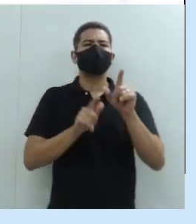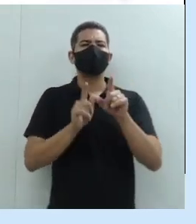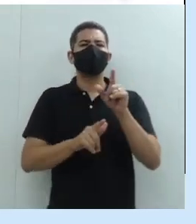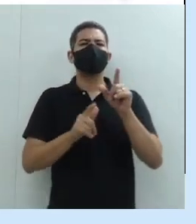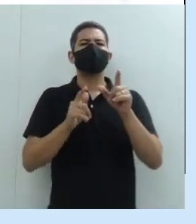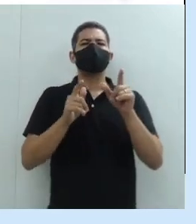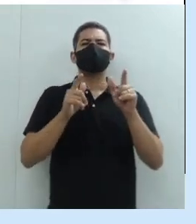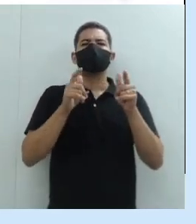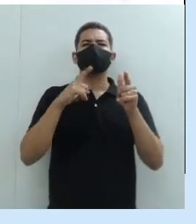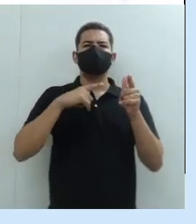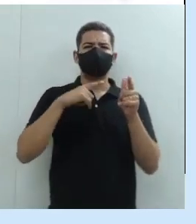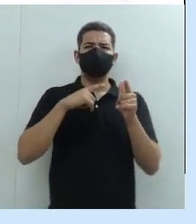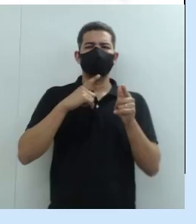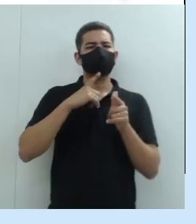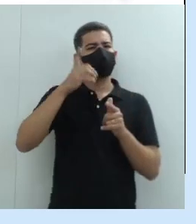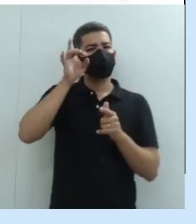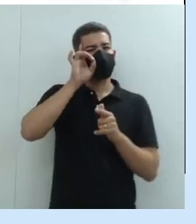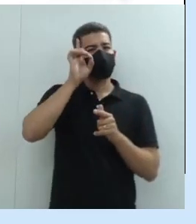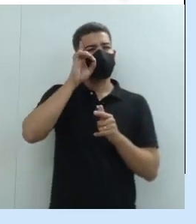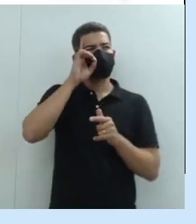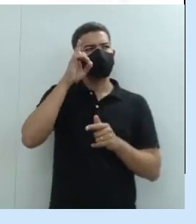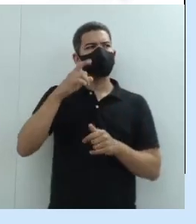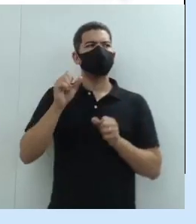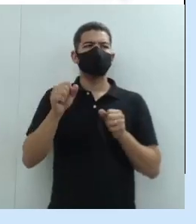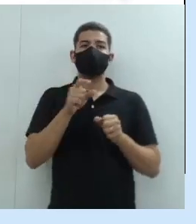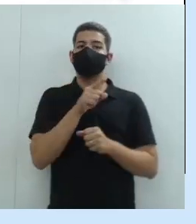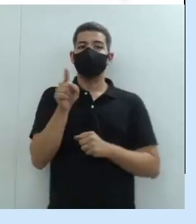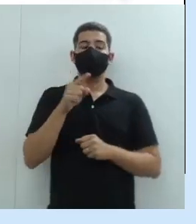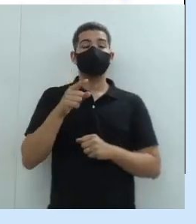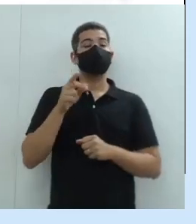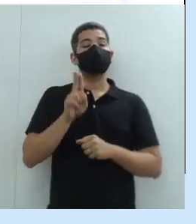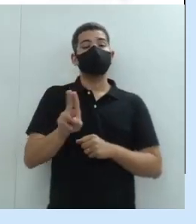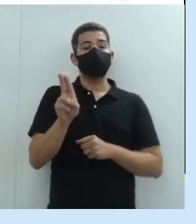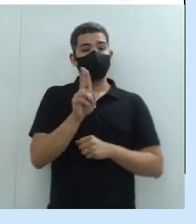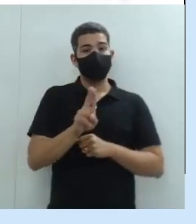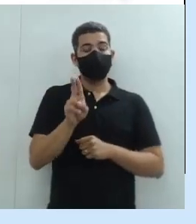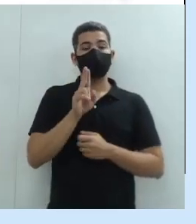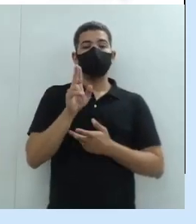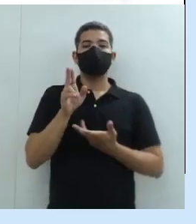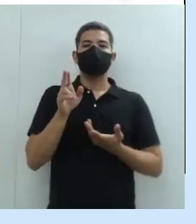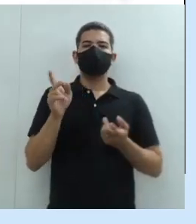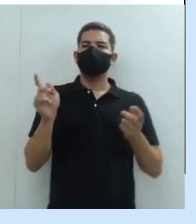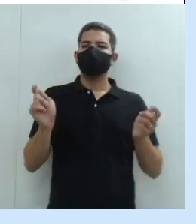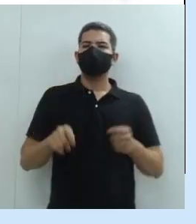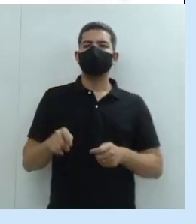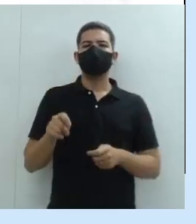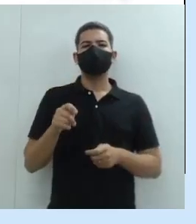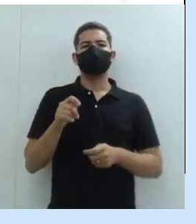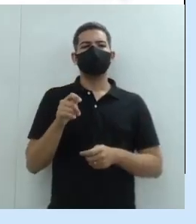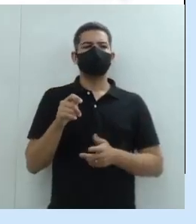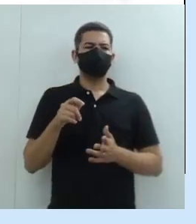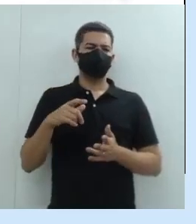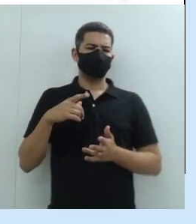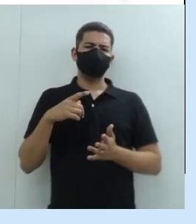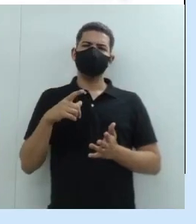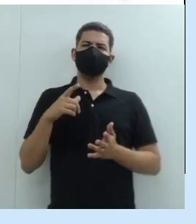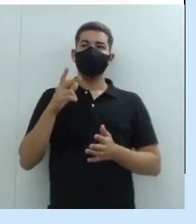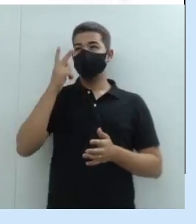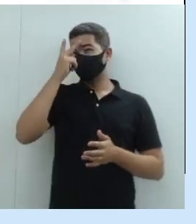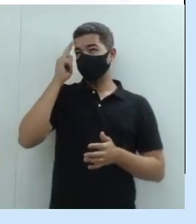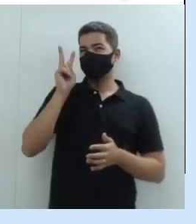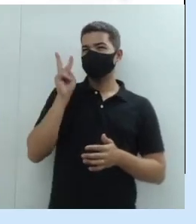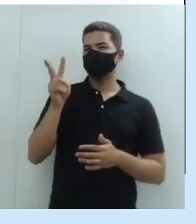dia, e aquela expressão, dependendo da forma como é utilizada, abre margem para que as pessoas